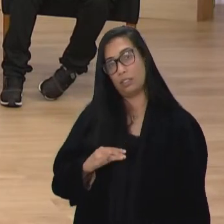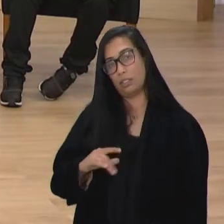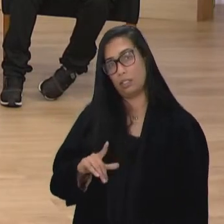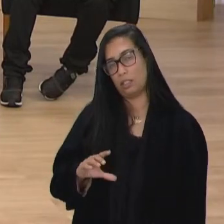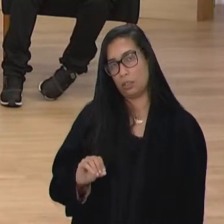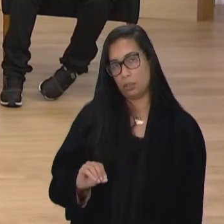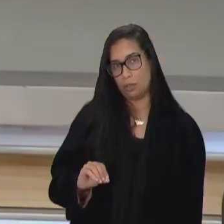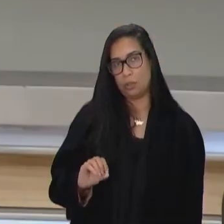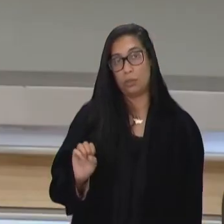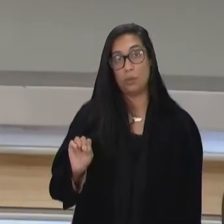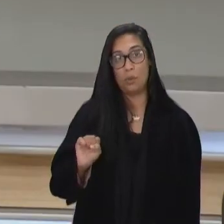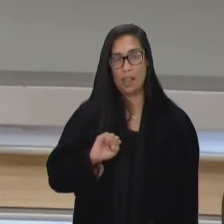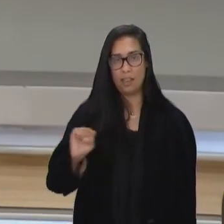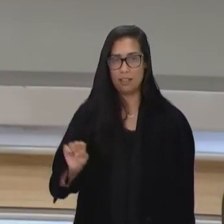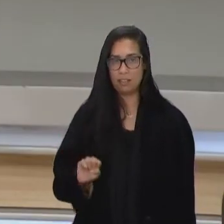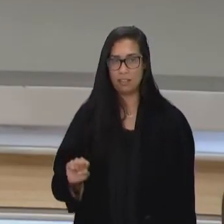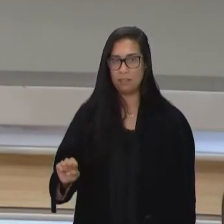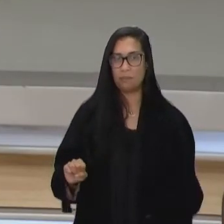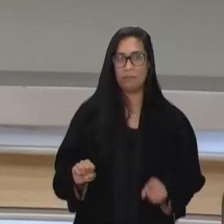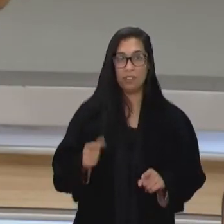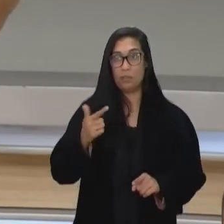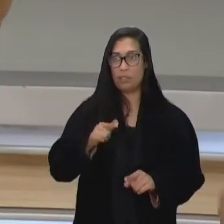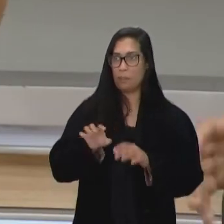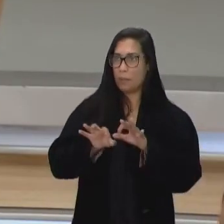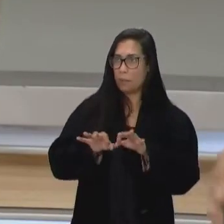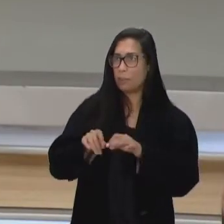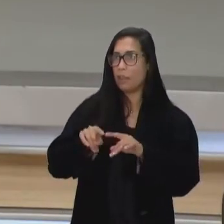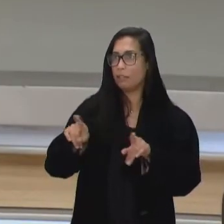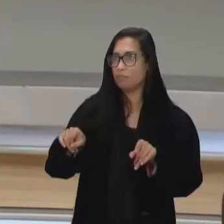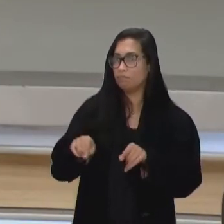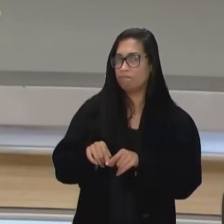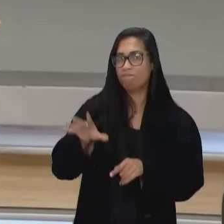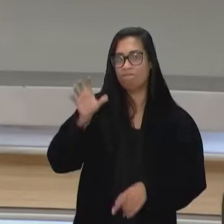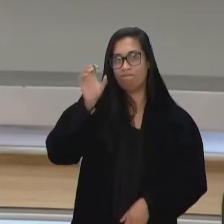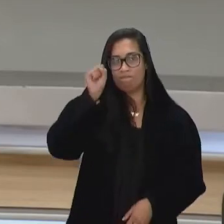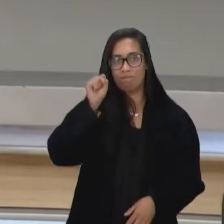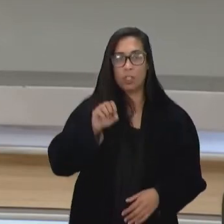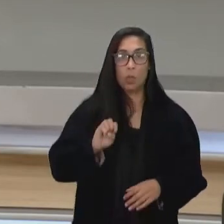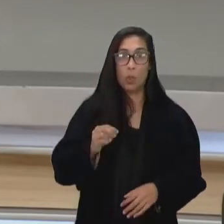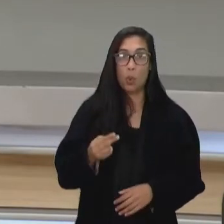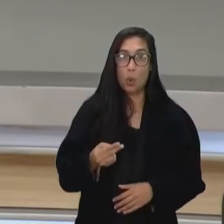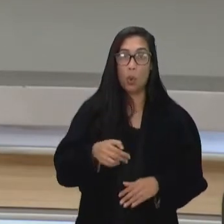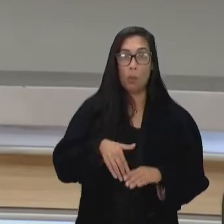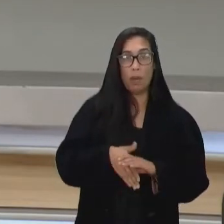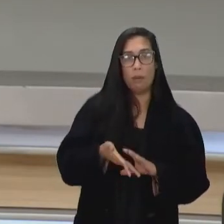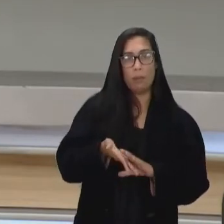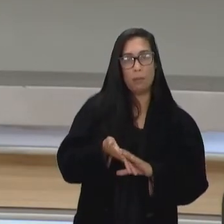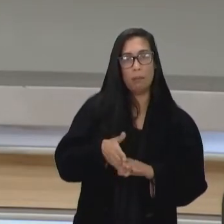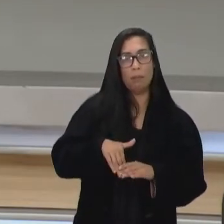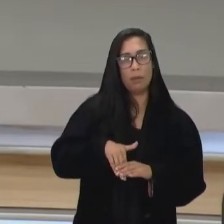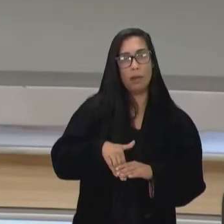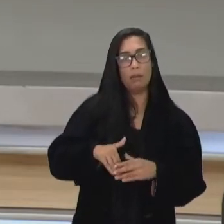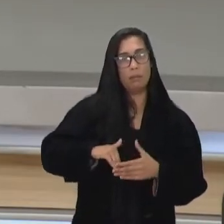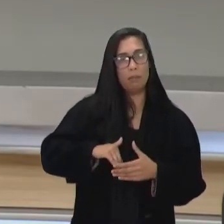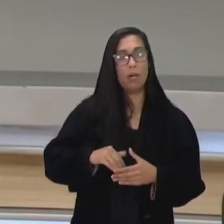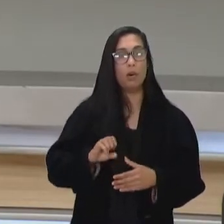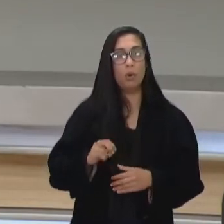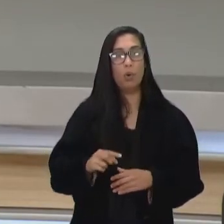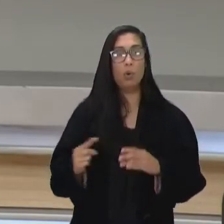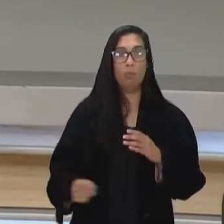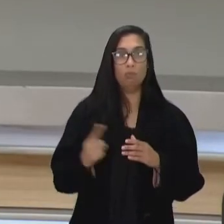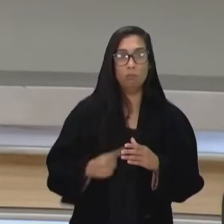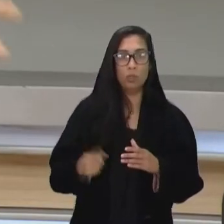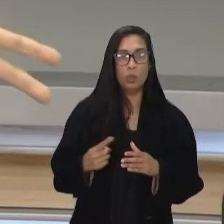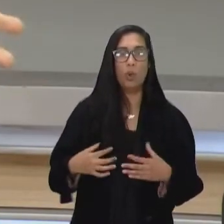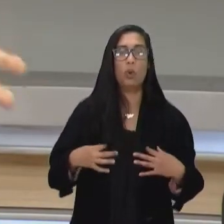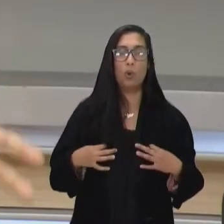transformar um problema grande, arrumar o quarto, ou lavar a louça, ou lavar a roupa, ou sei lá o quê,